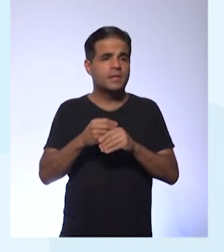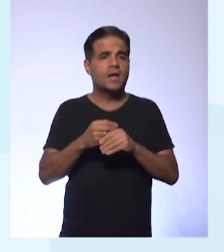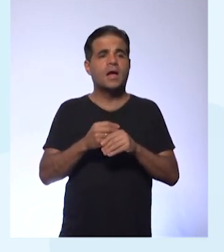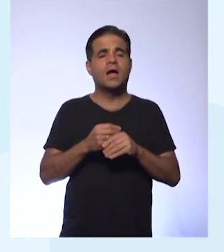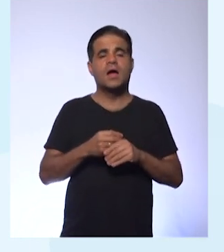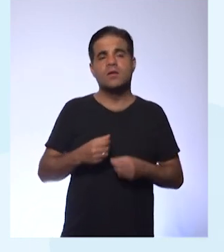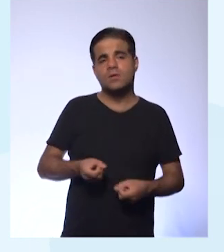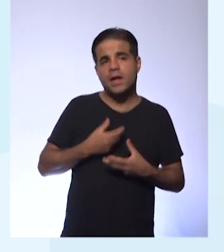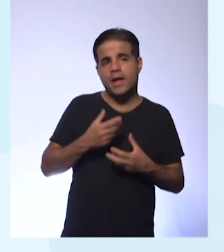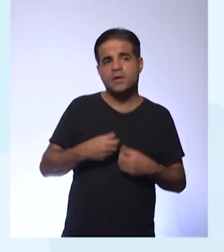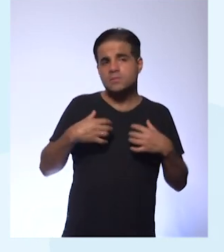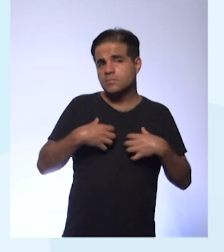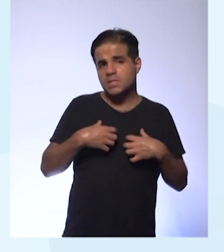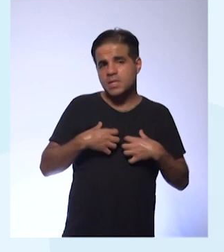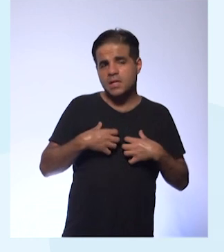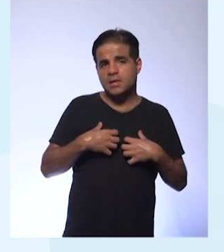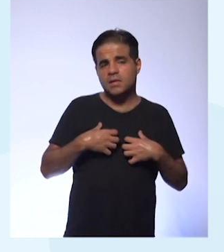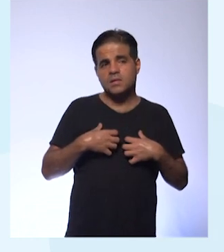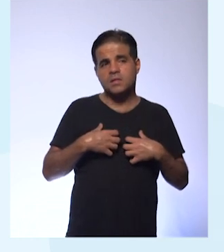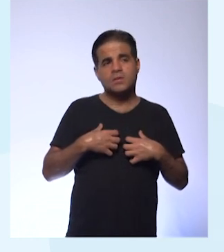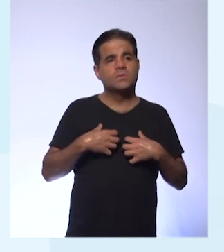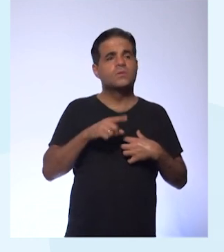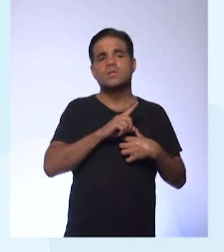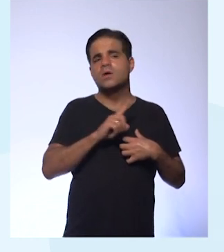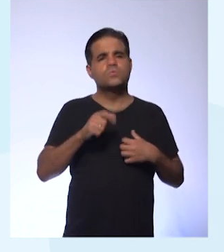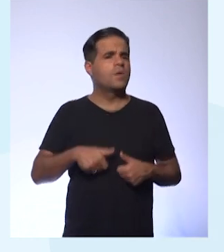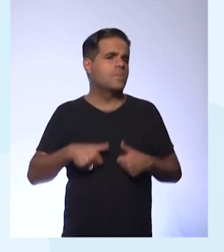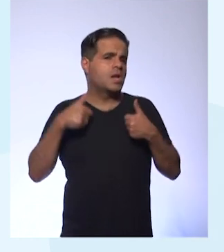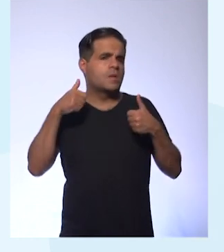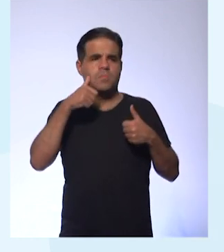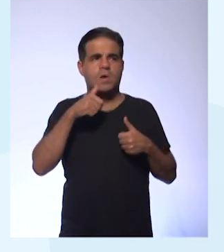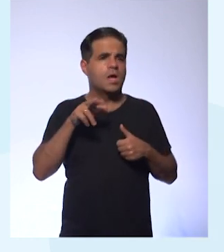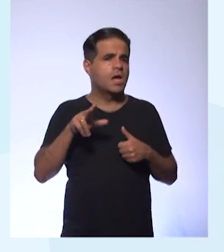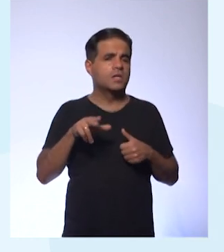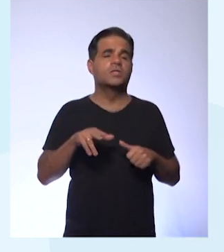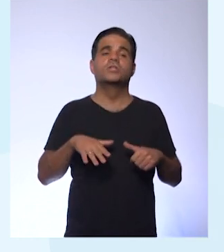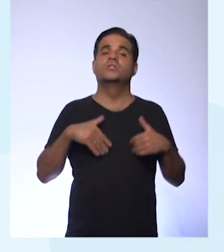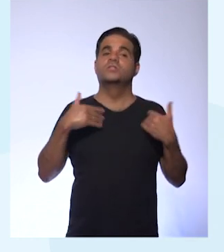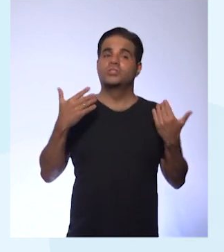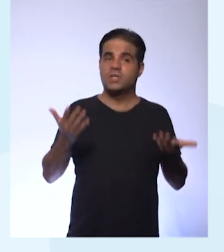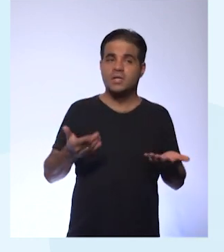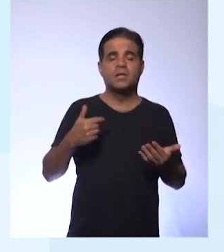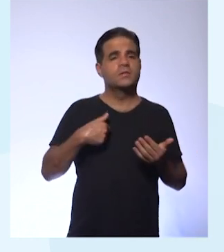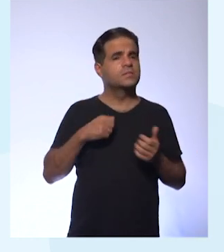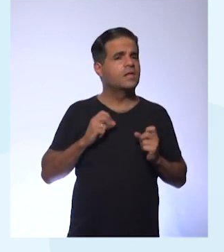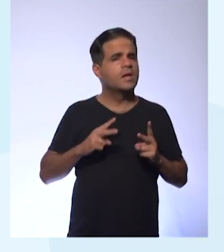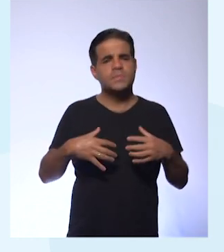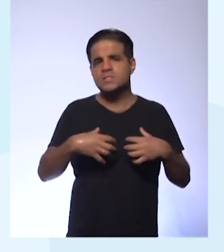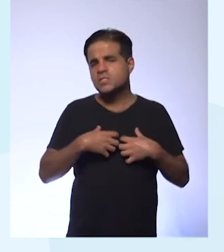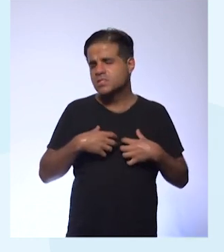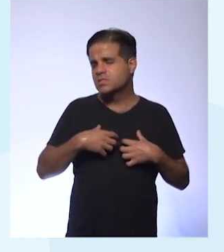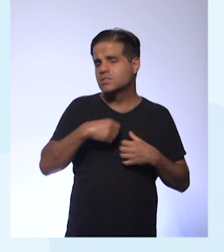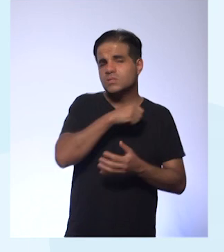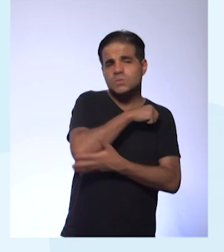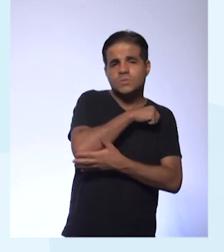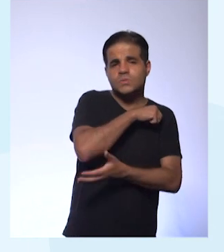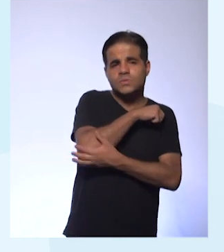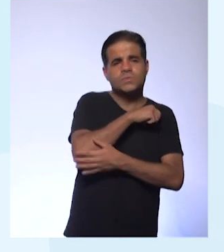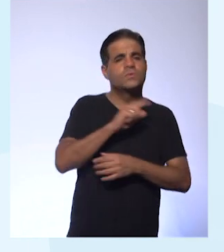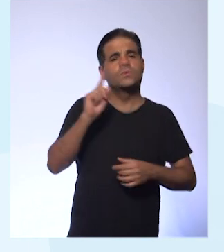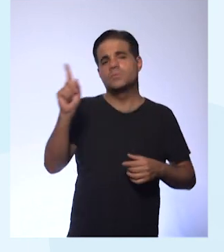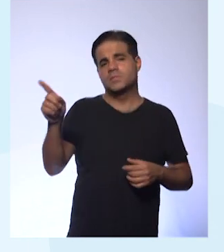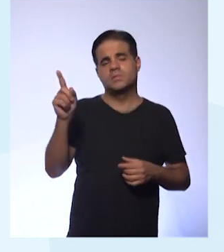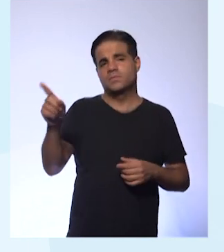verso dessa maneira, gente, não sou a melhor irmã, já que sempre senti